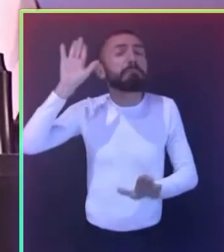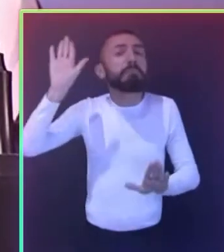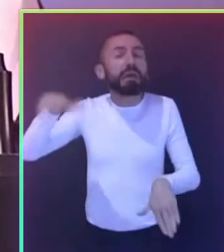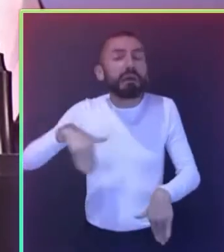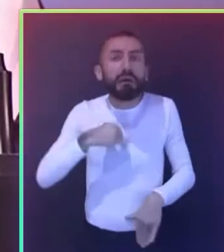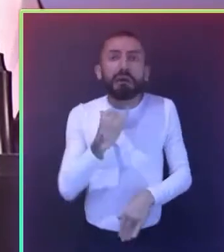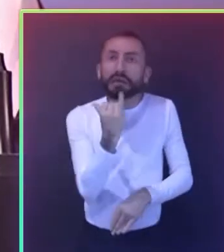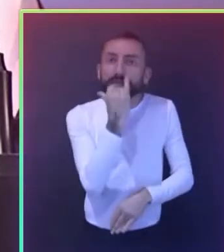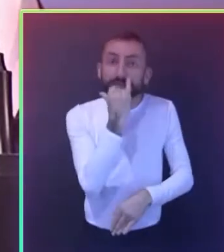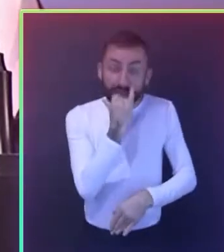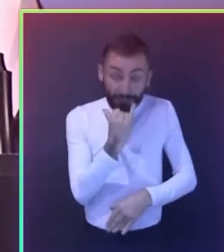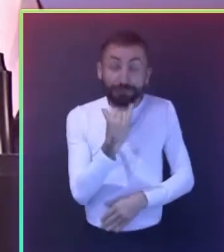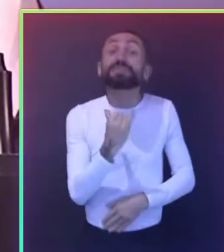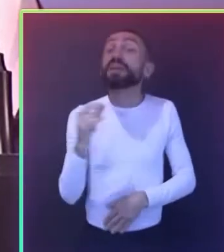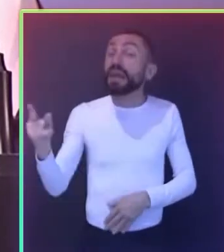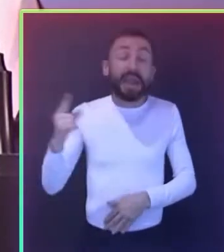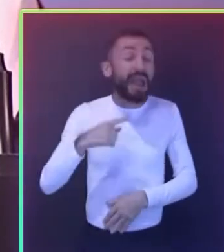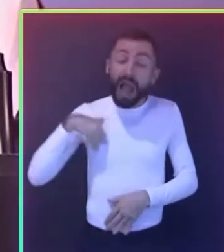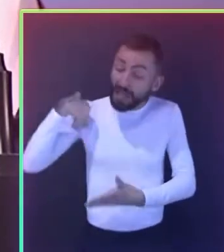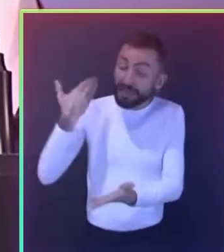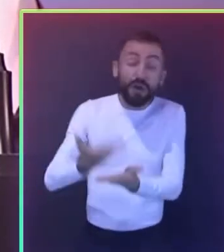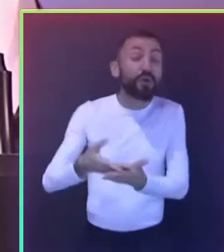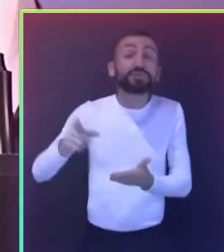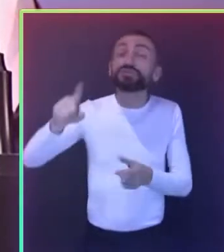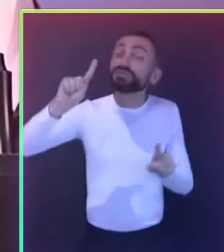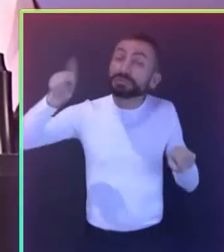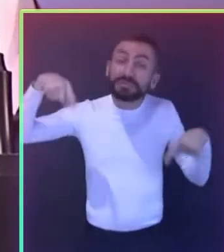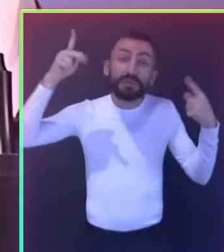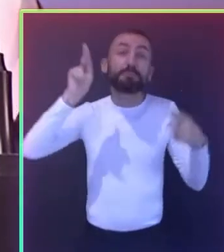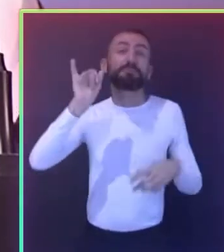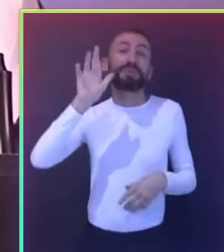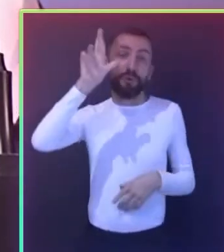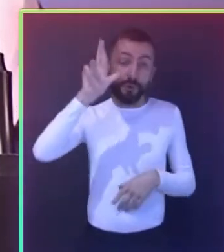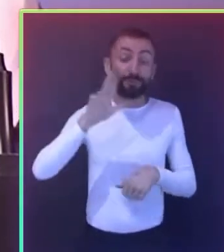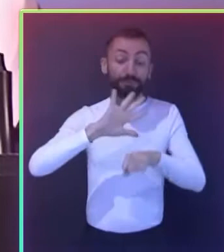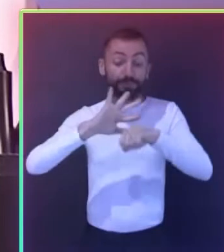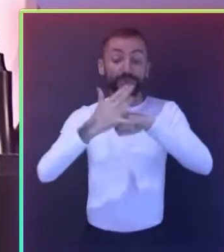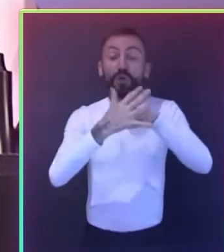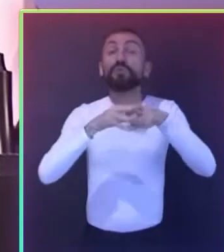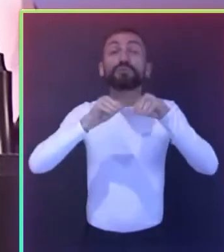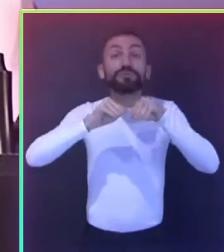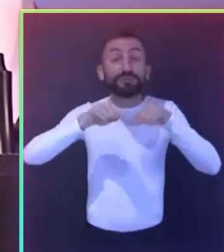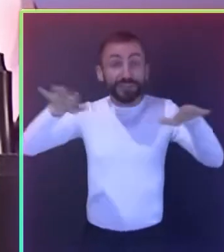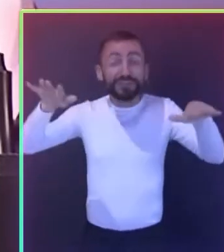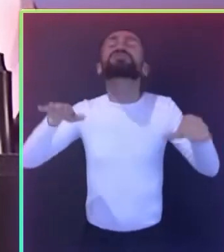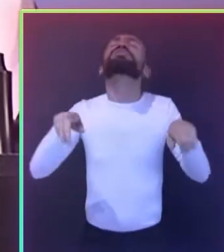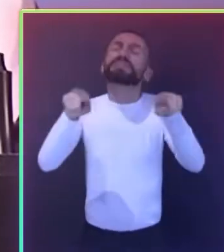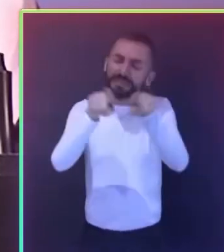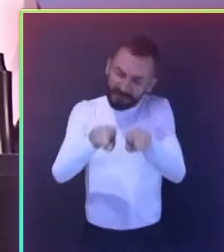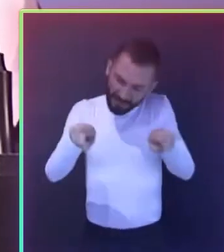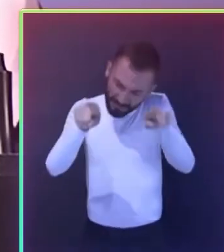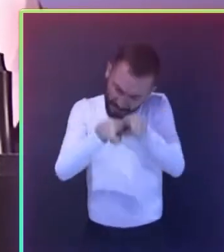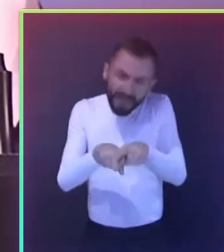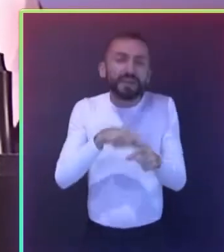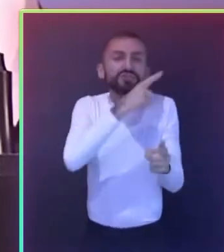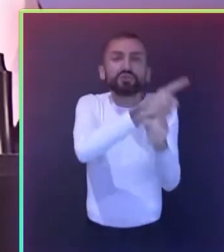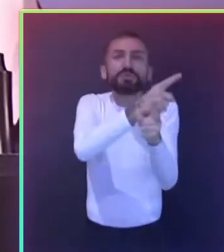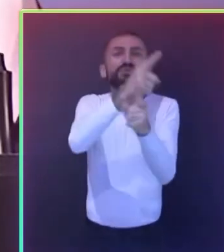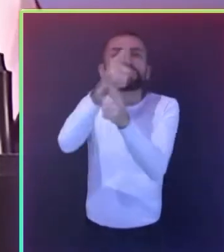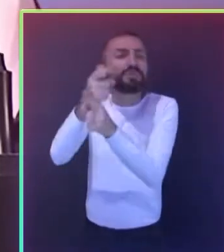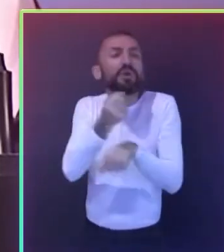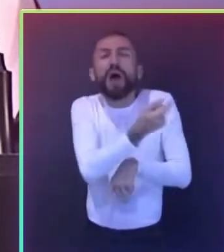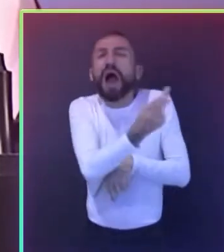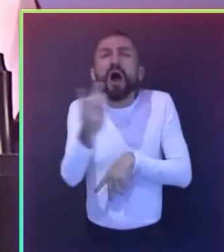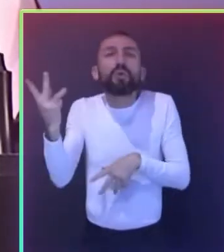história Academia da corrida 19 também descortinou os pontos mais fortes mais fáceis da nossa